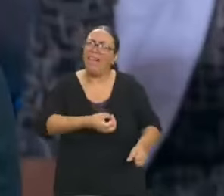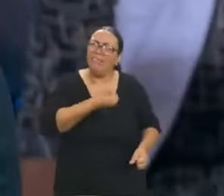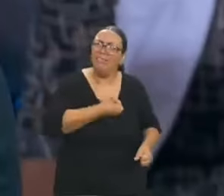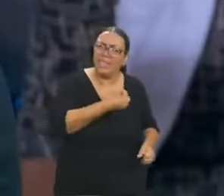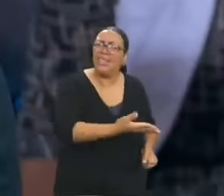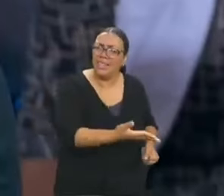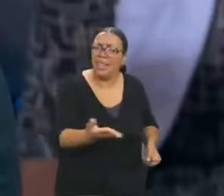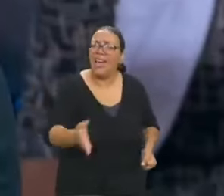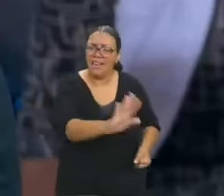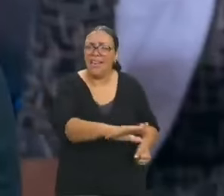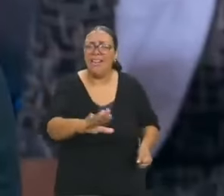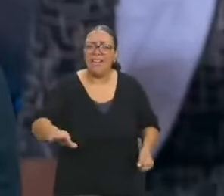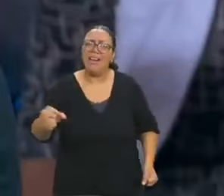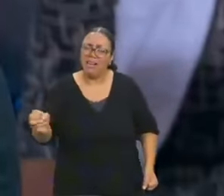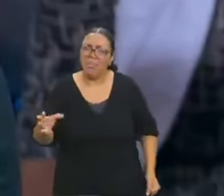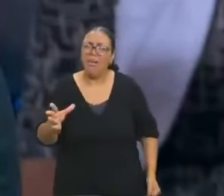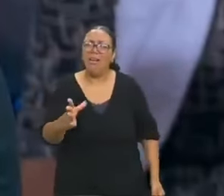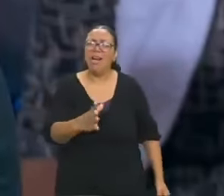expectativa e trazer